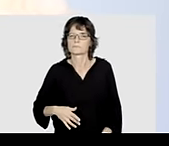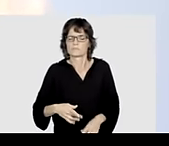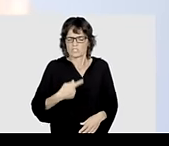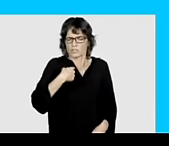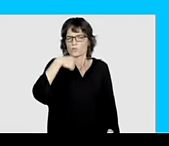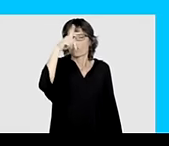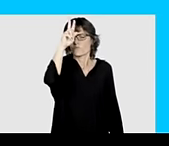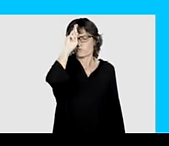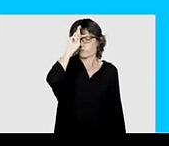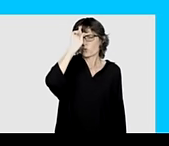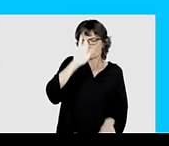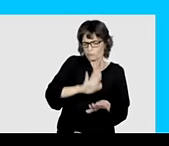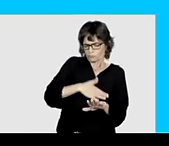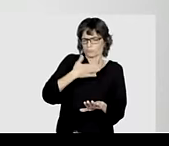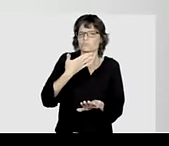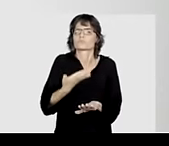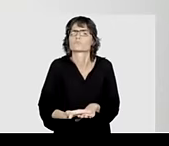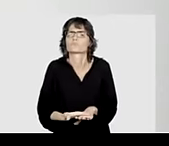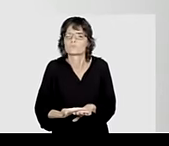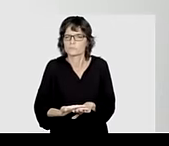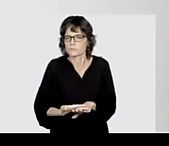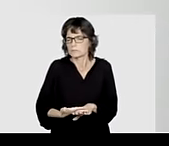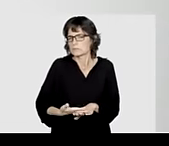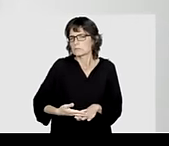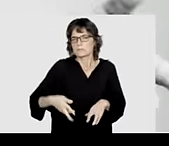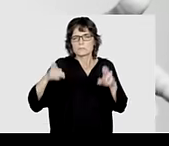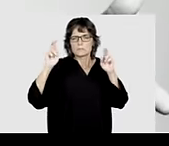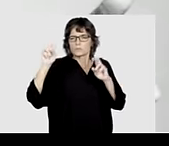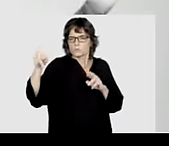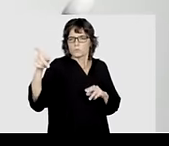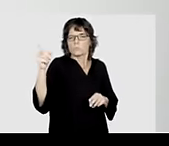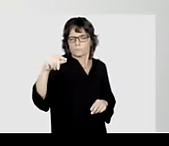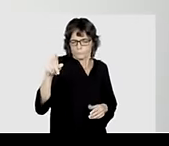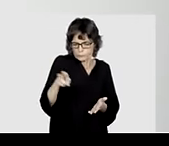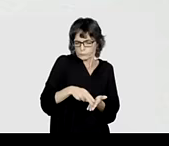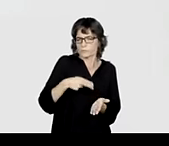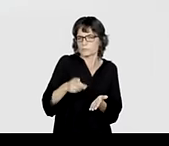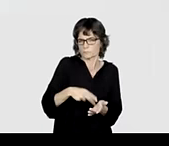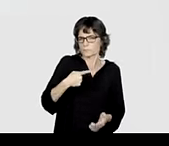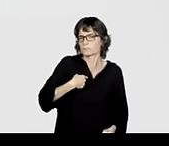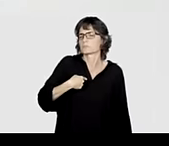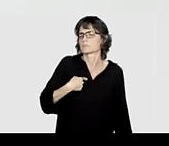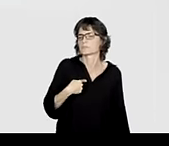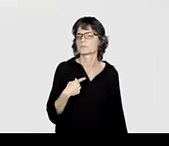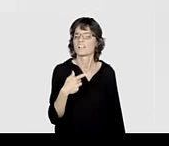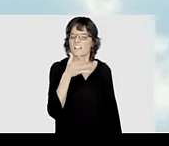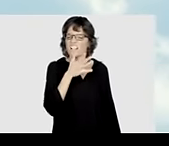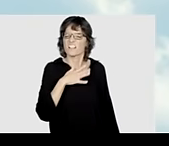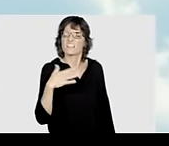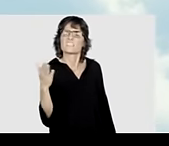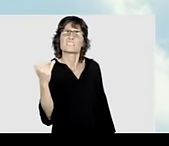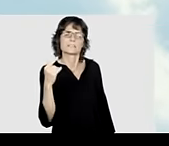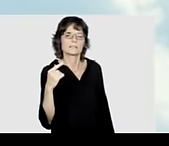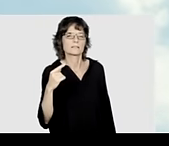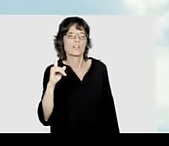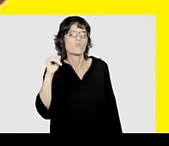Fazer mais do que sou e esperar que também me esperes. Diz-me lá em